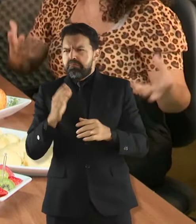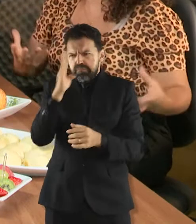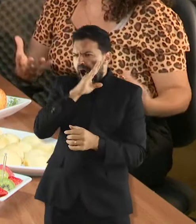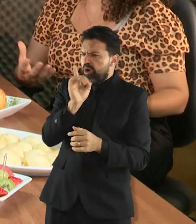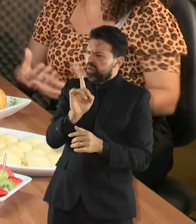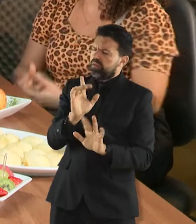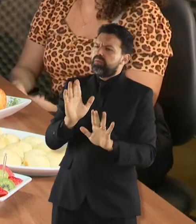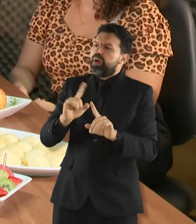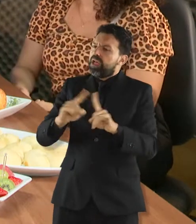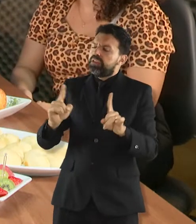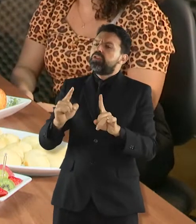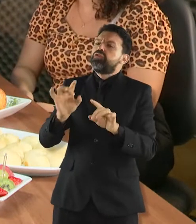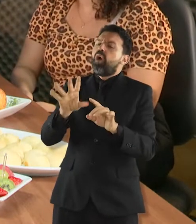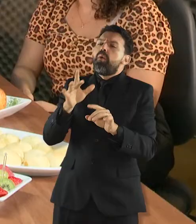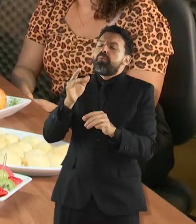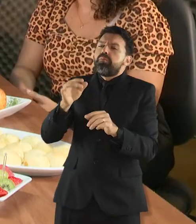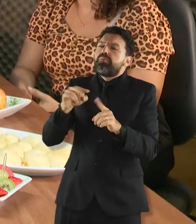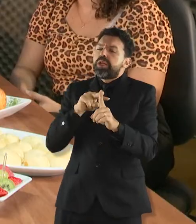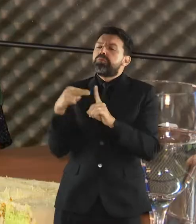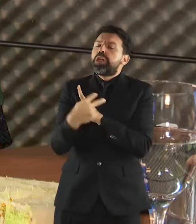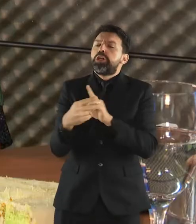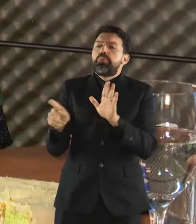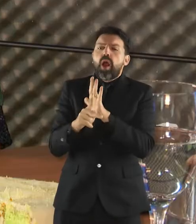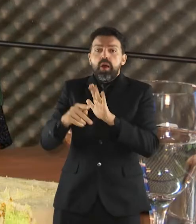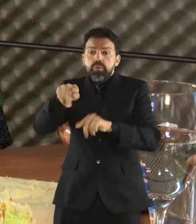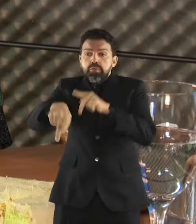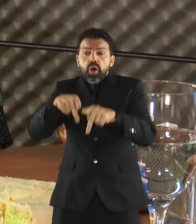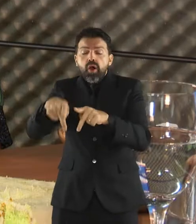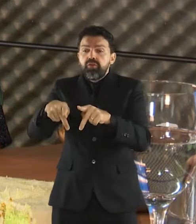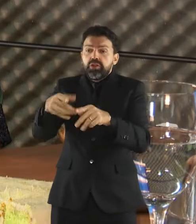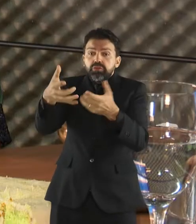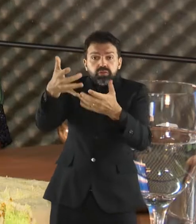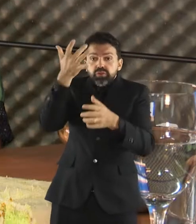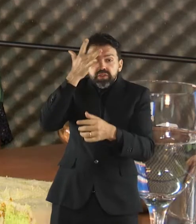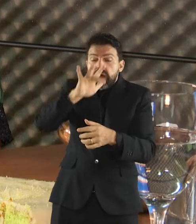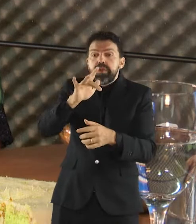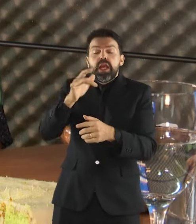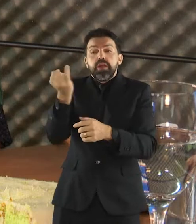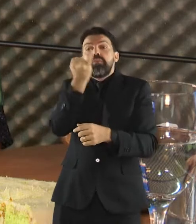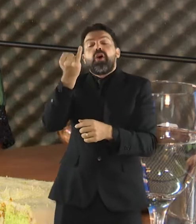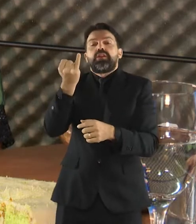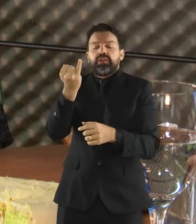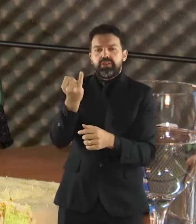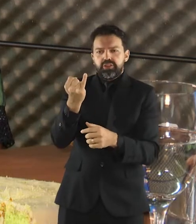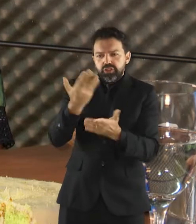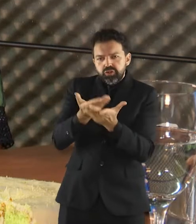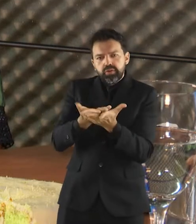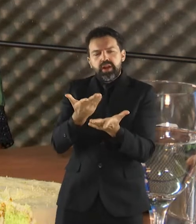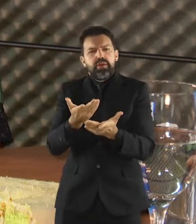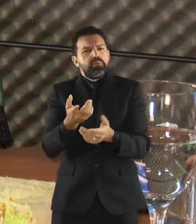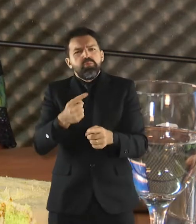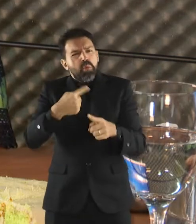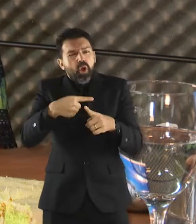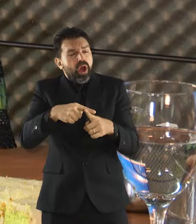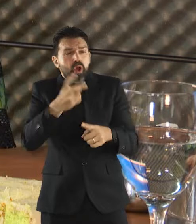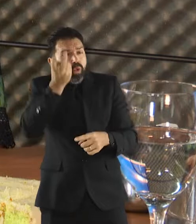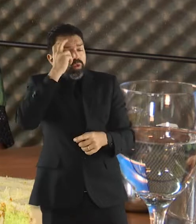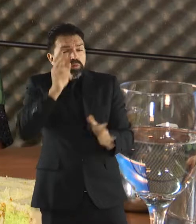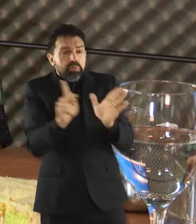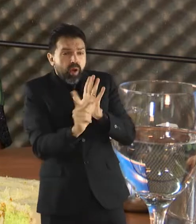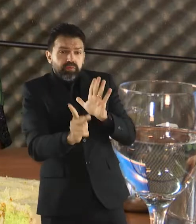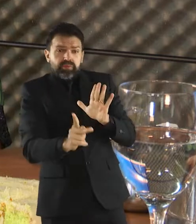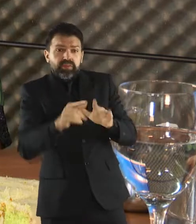uma perspectiva né? Não é se maldade, não é maldade, entendeu? É a cultura mesmo, a cultura do trabalho, entendeu? Então,